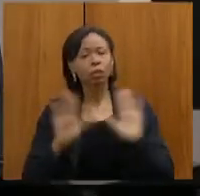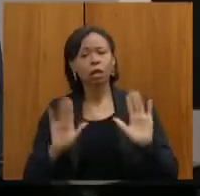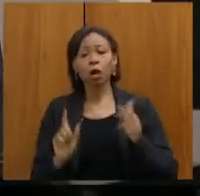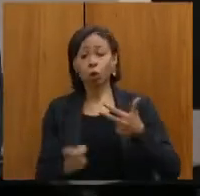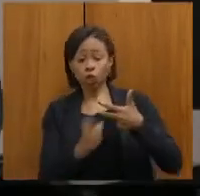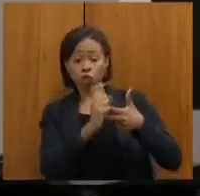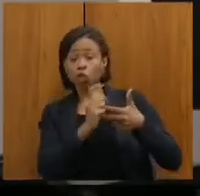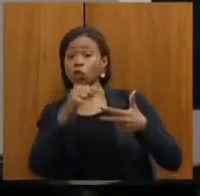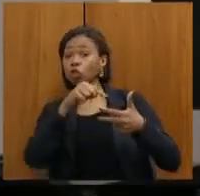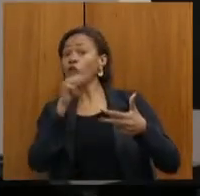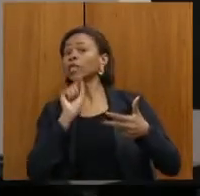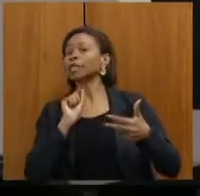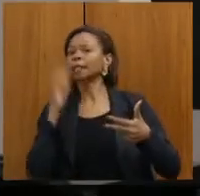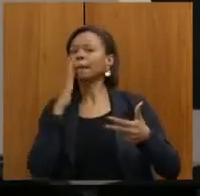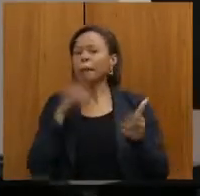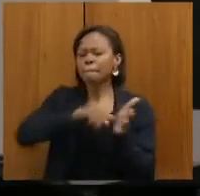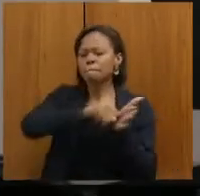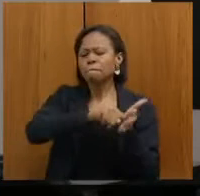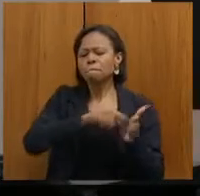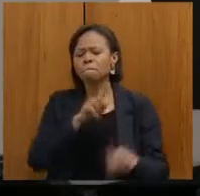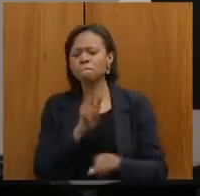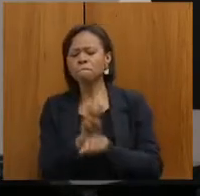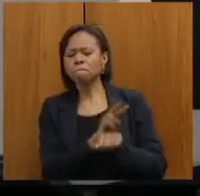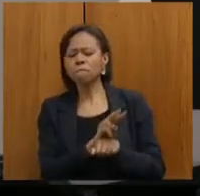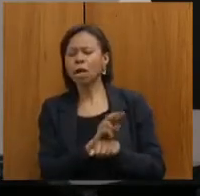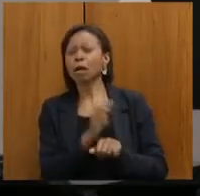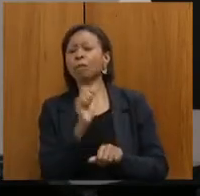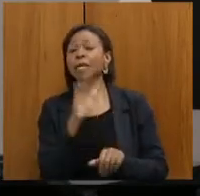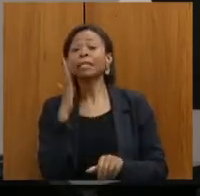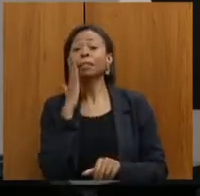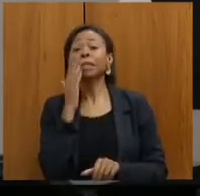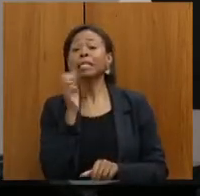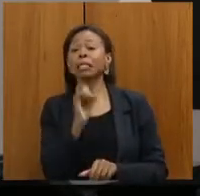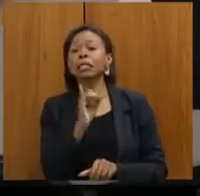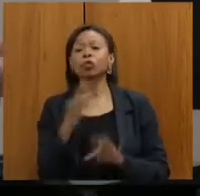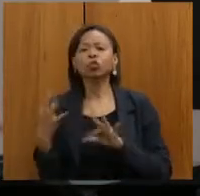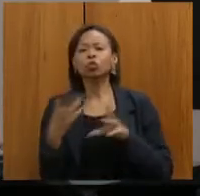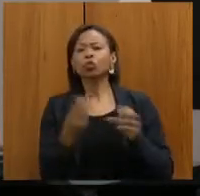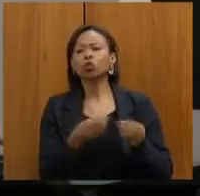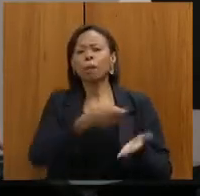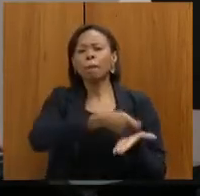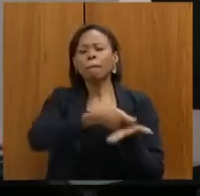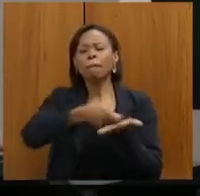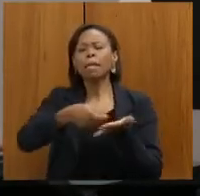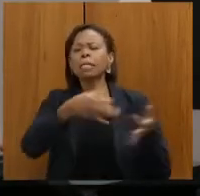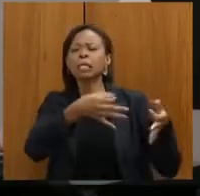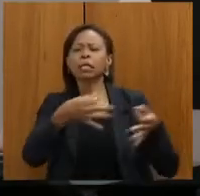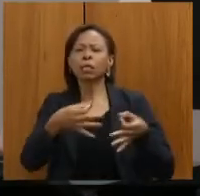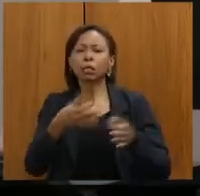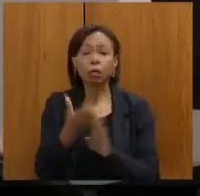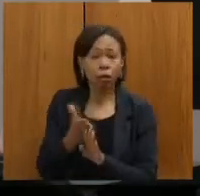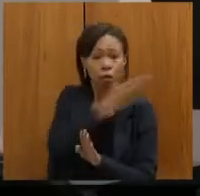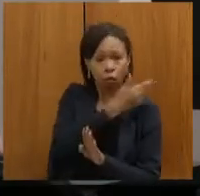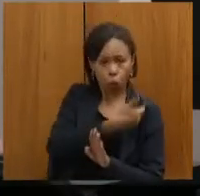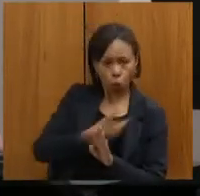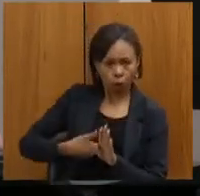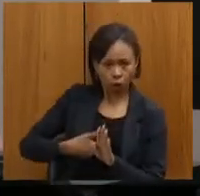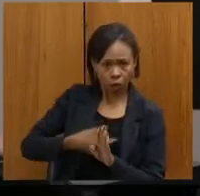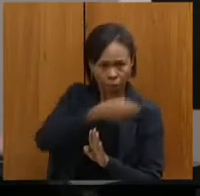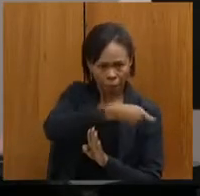Executivo é queria saber se as coisas andam em dia eu não vendo passado andava